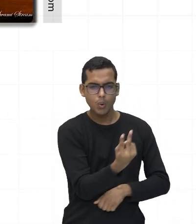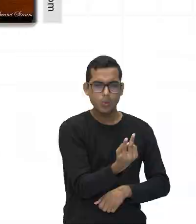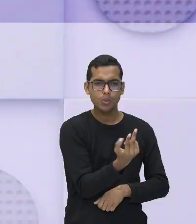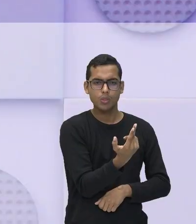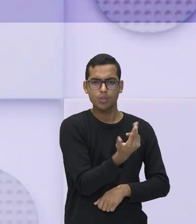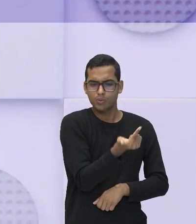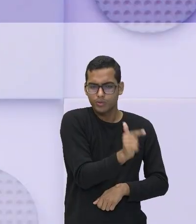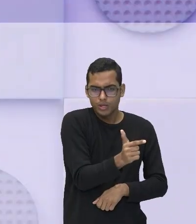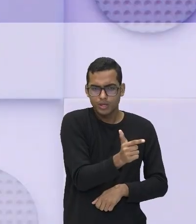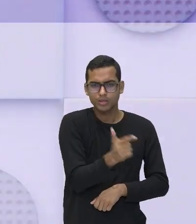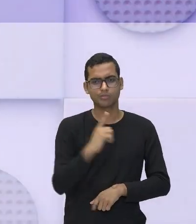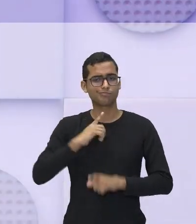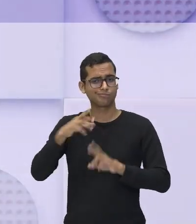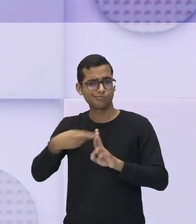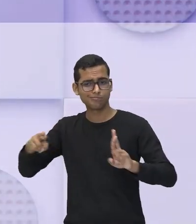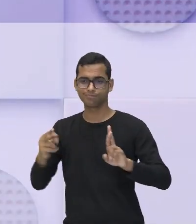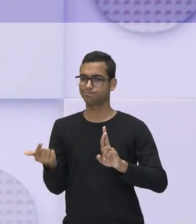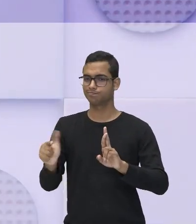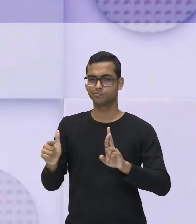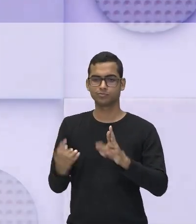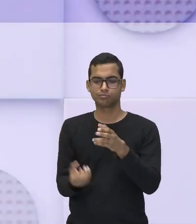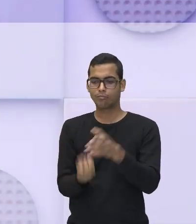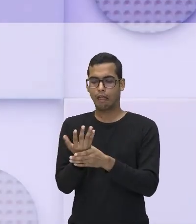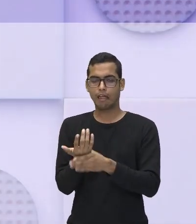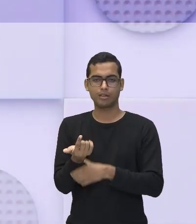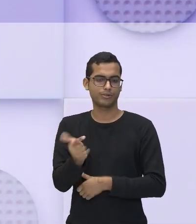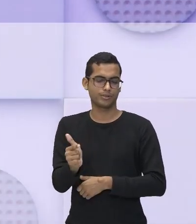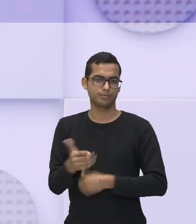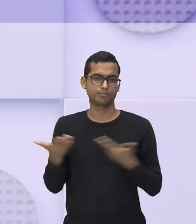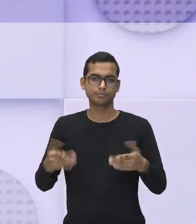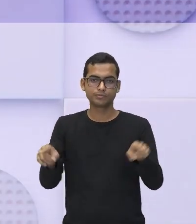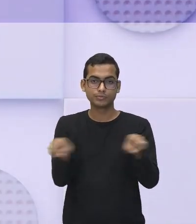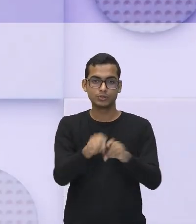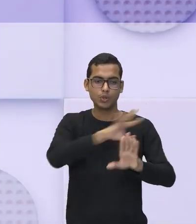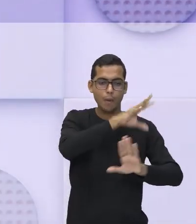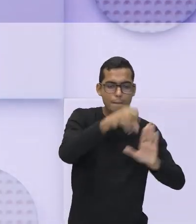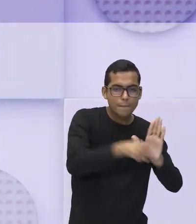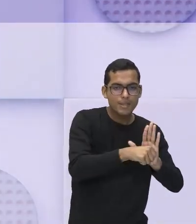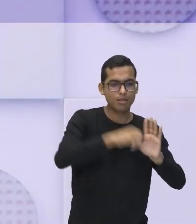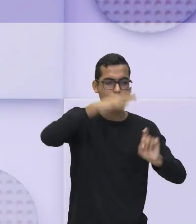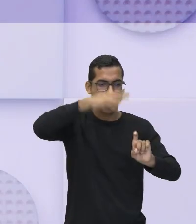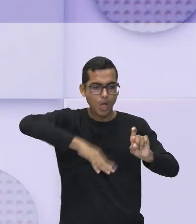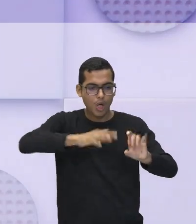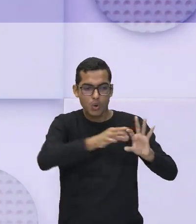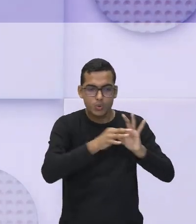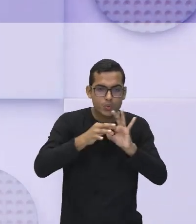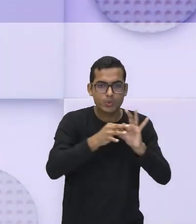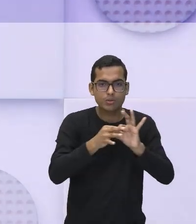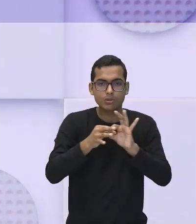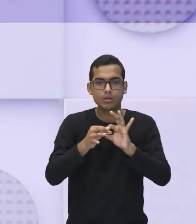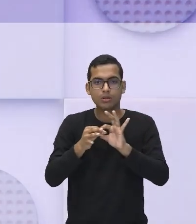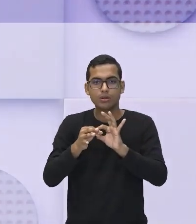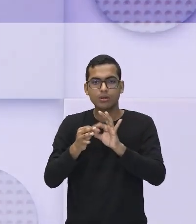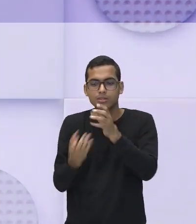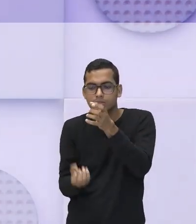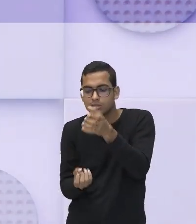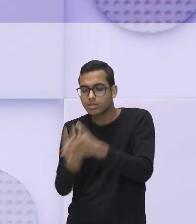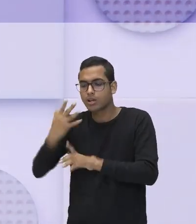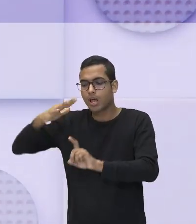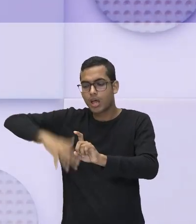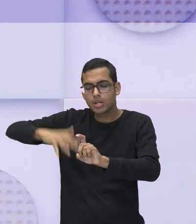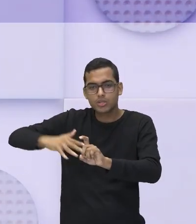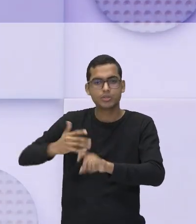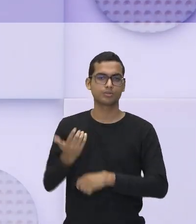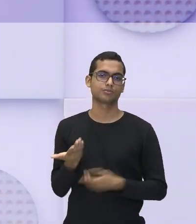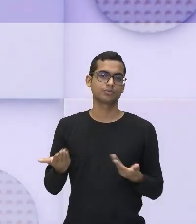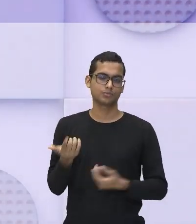religião. Olha que importante. Sem os símbolos, sem os mitos, não teria religião. Como a religião iria ensinar a